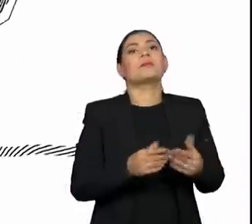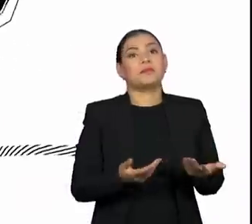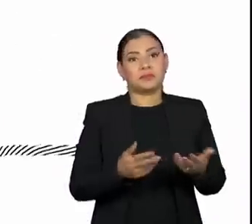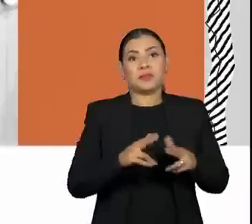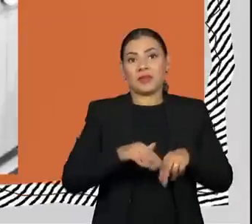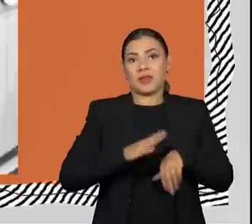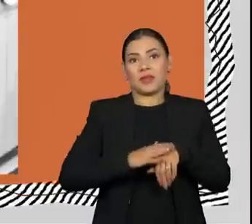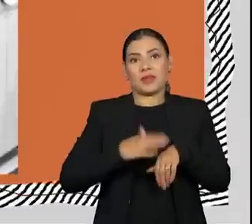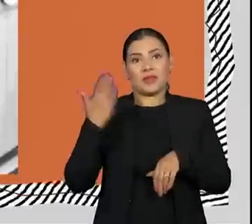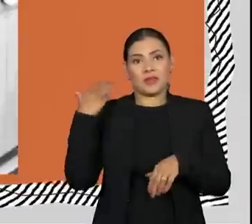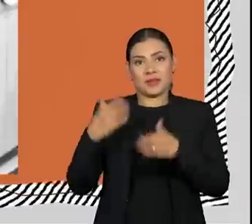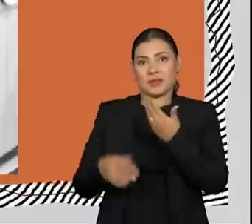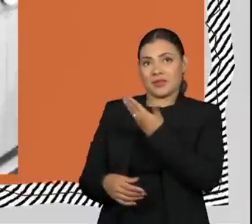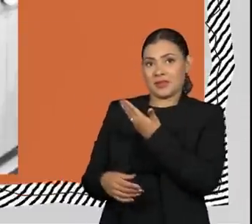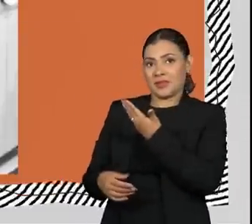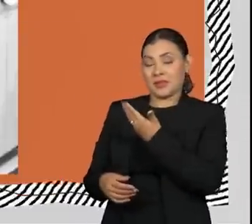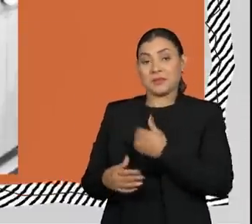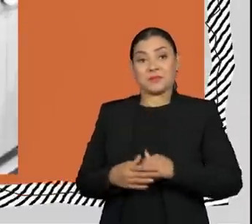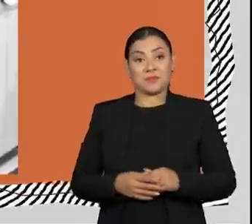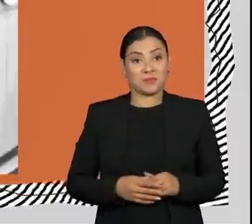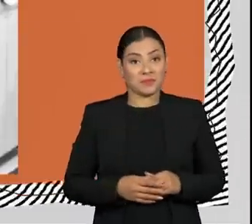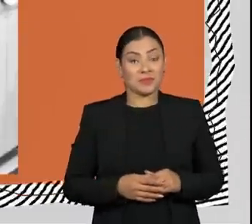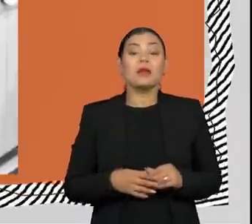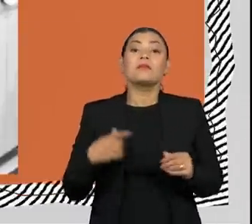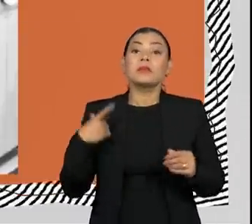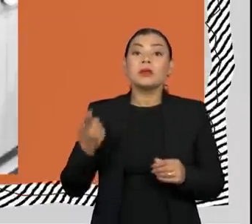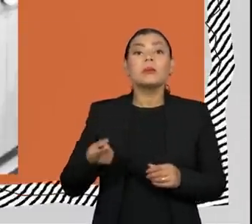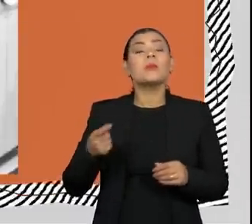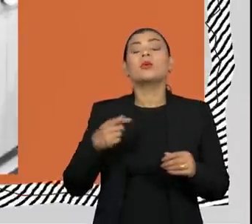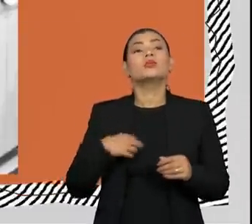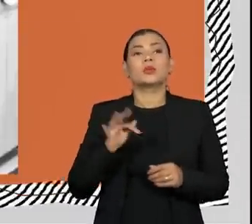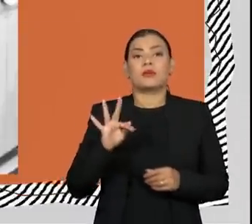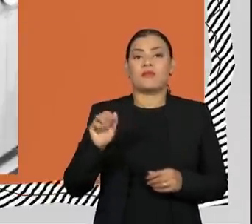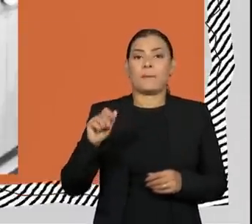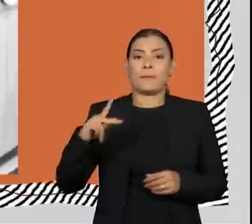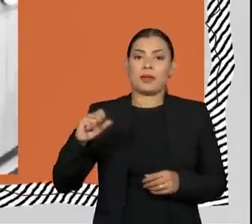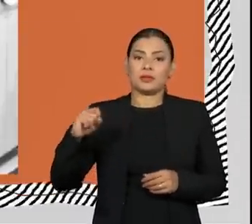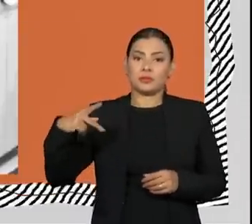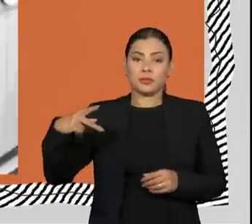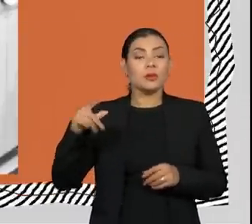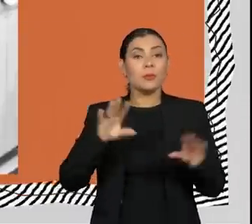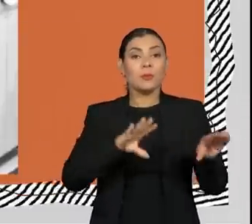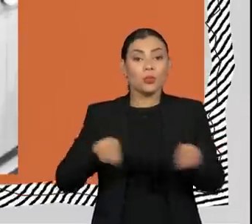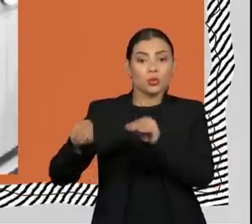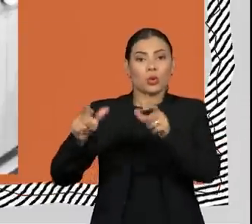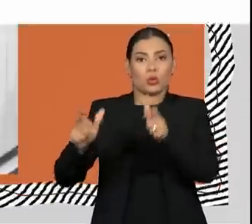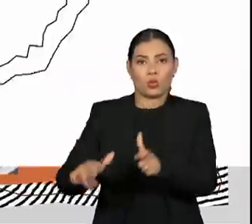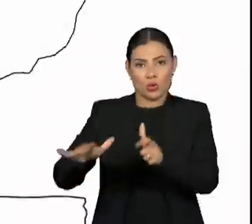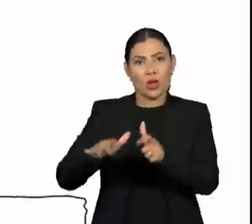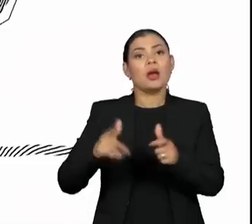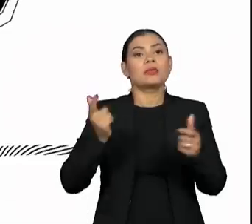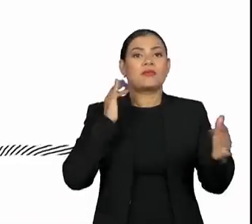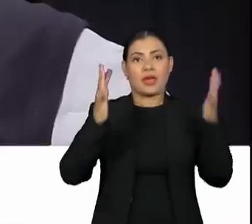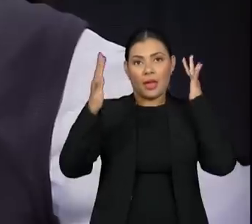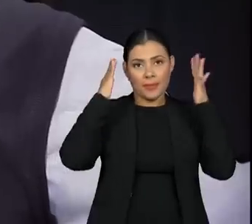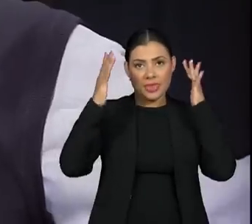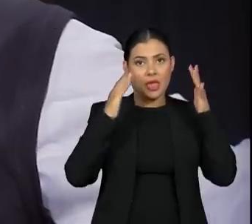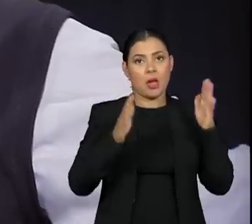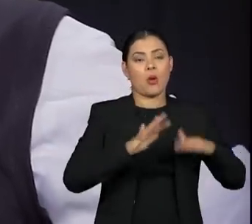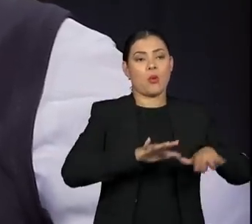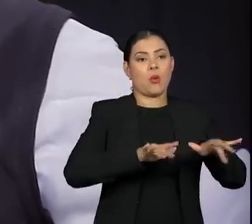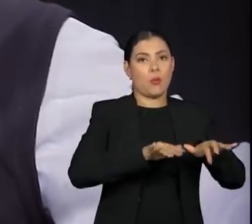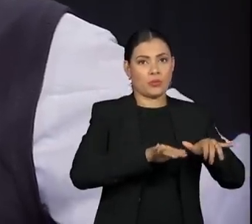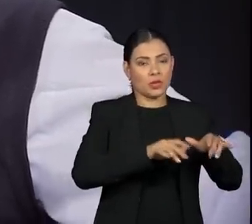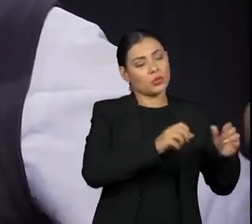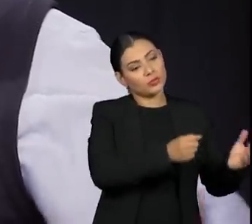do da que seria da Fapesp aí um dia quando a peste mudou o próprio 11 nós veio um caminhão pegamos um computador e